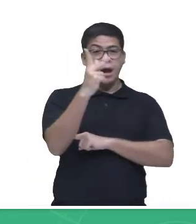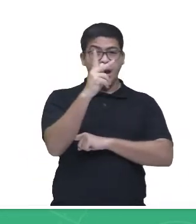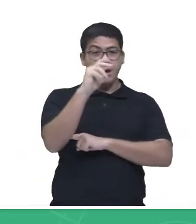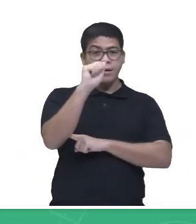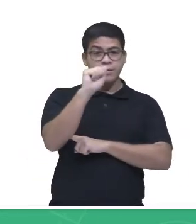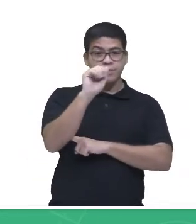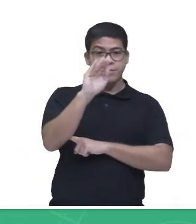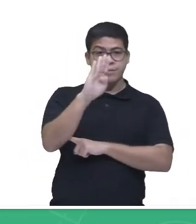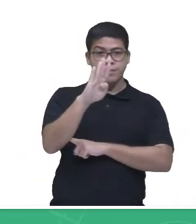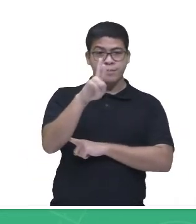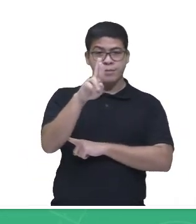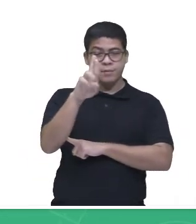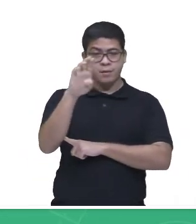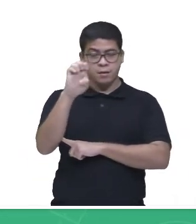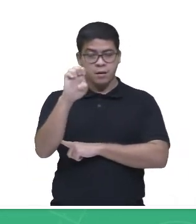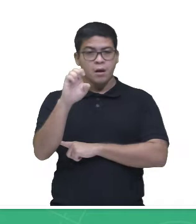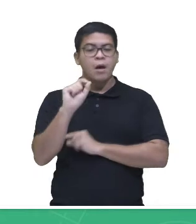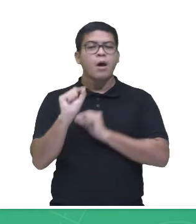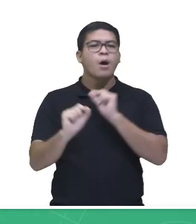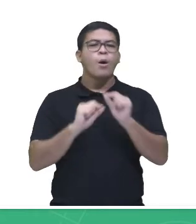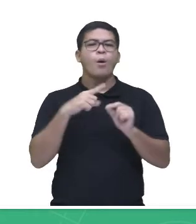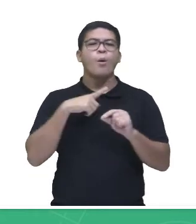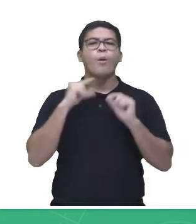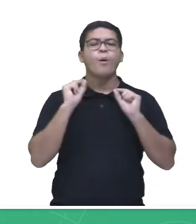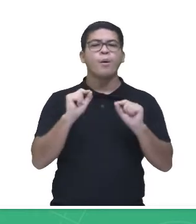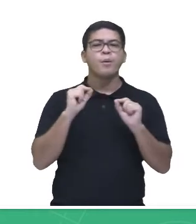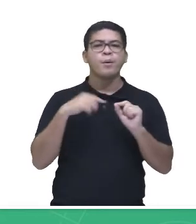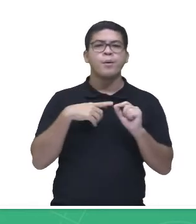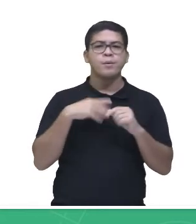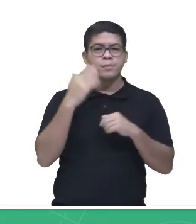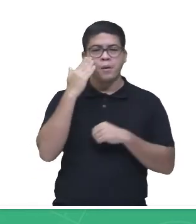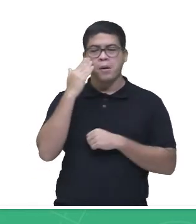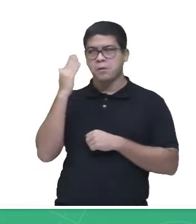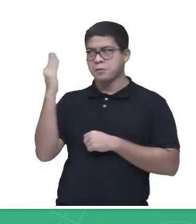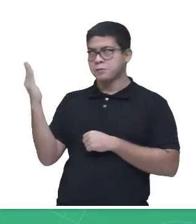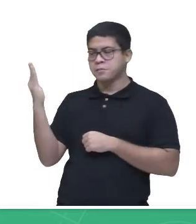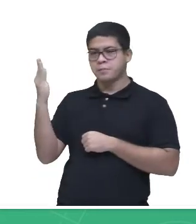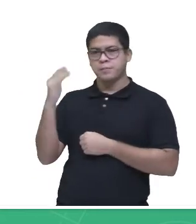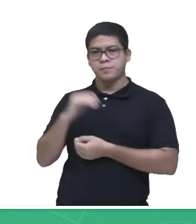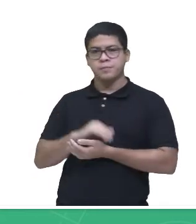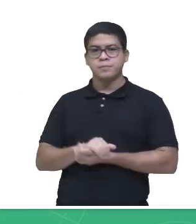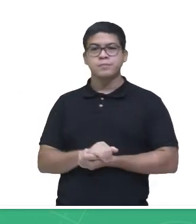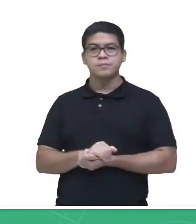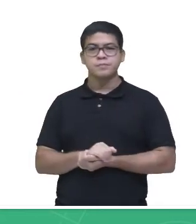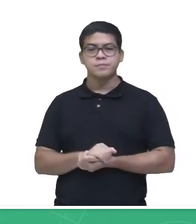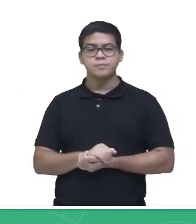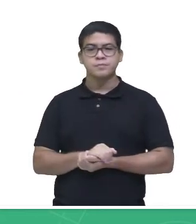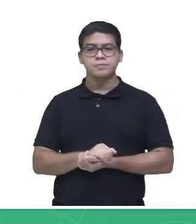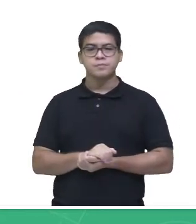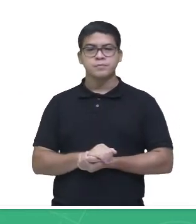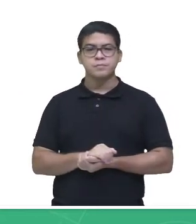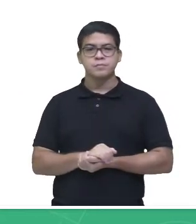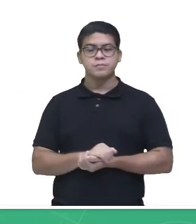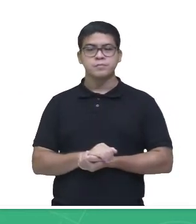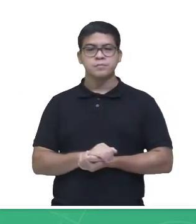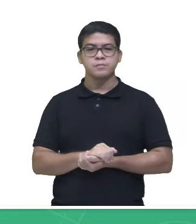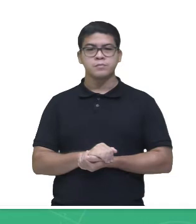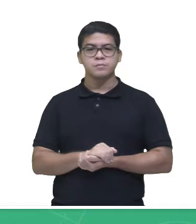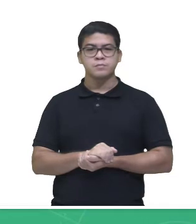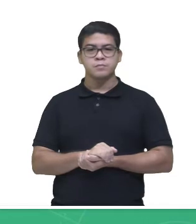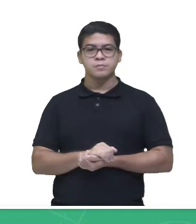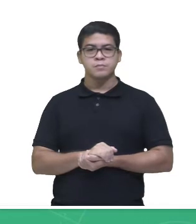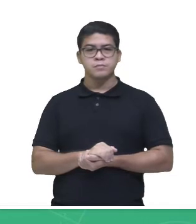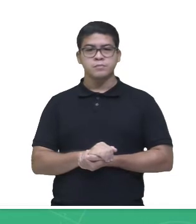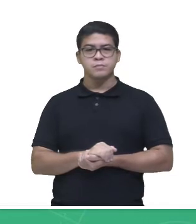he, tu has, él ha, nosotros hemos, vosotros